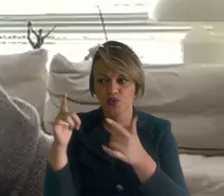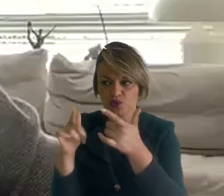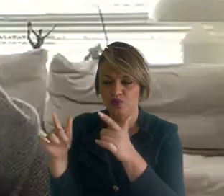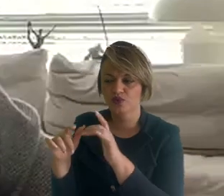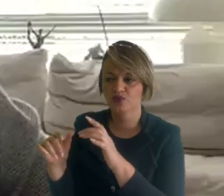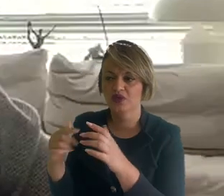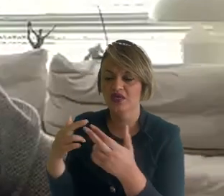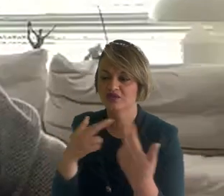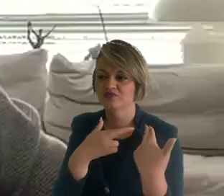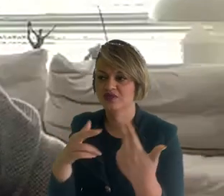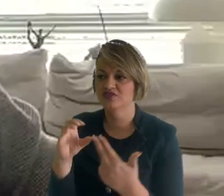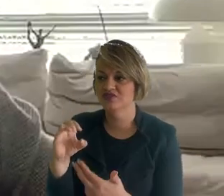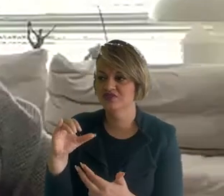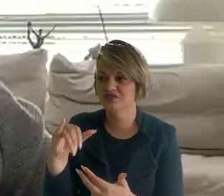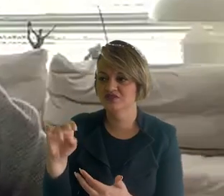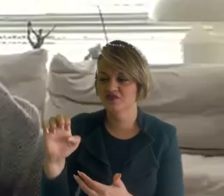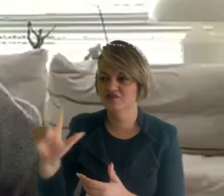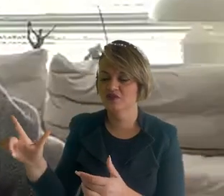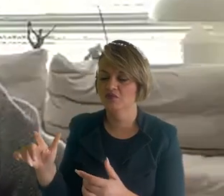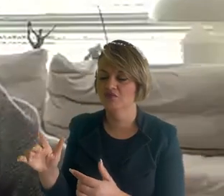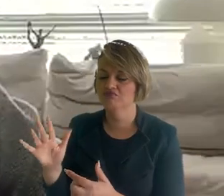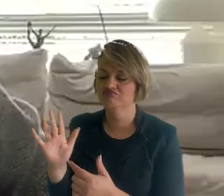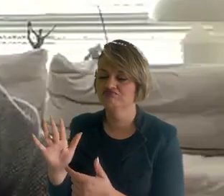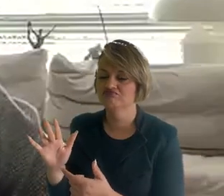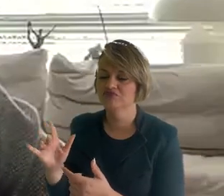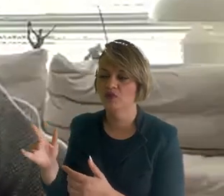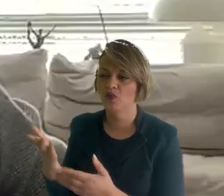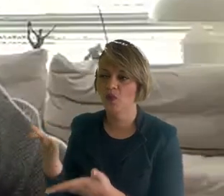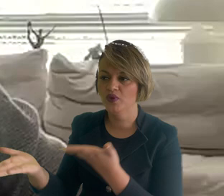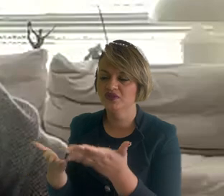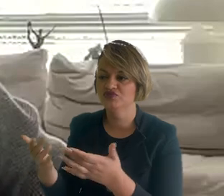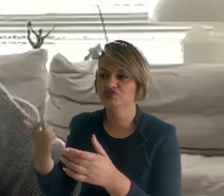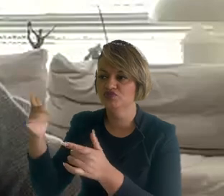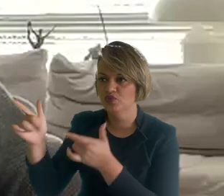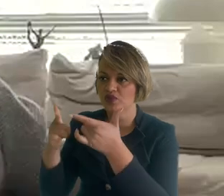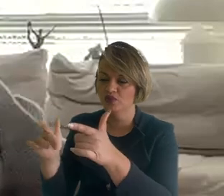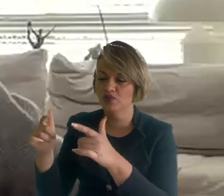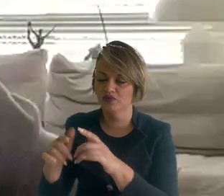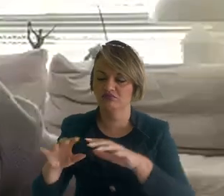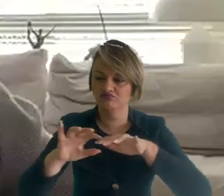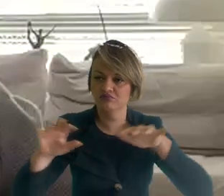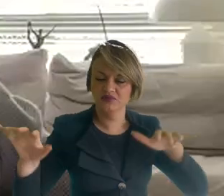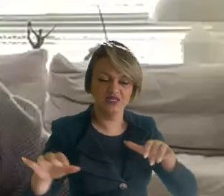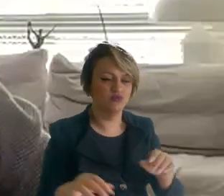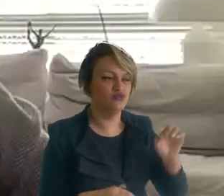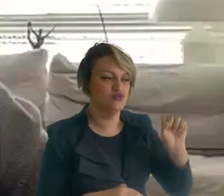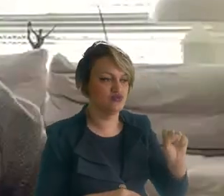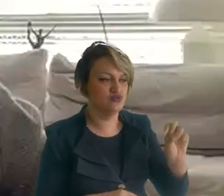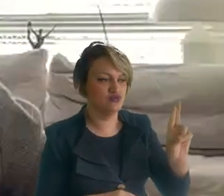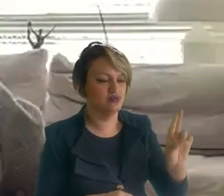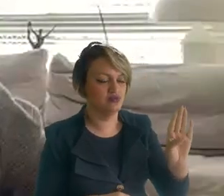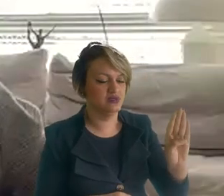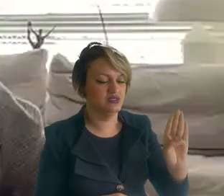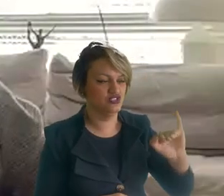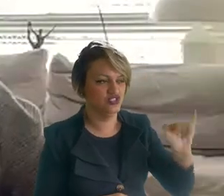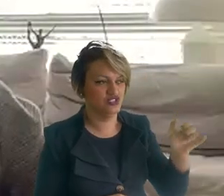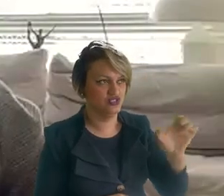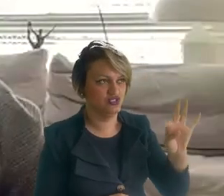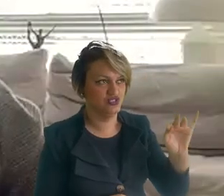sistemas de responsabilidade civil cuida de responsabilidade civil objetiva não